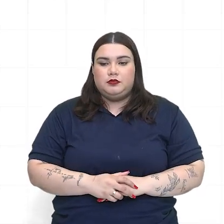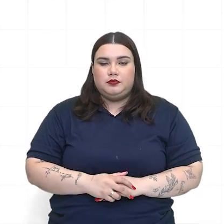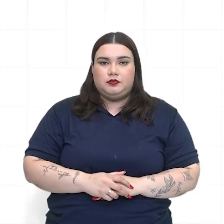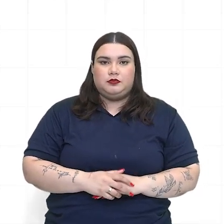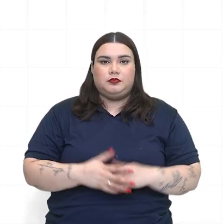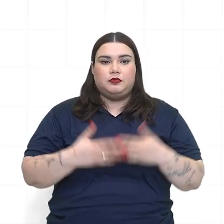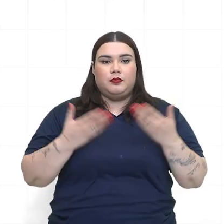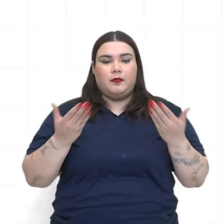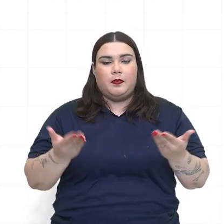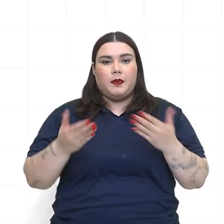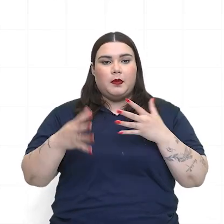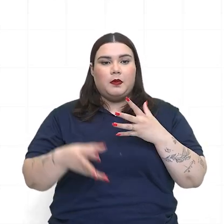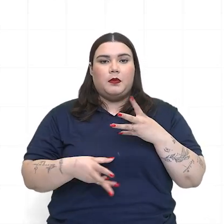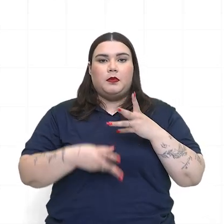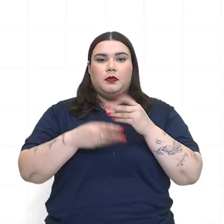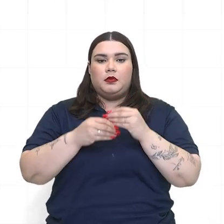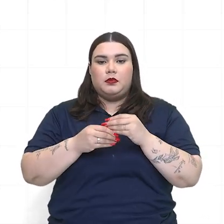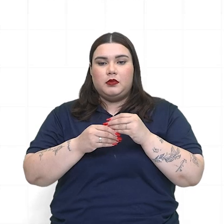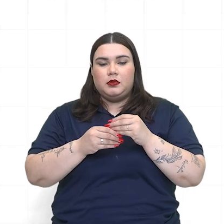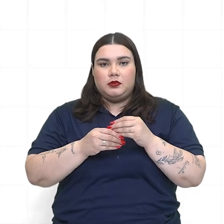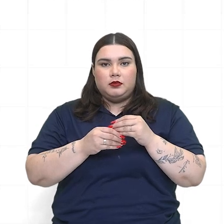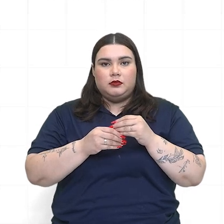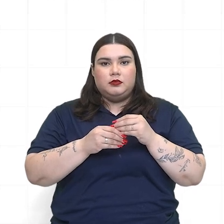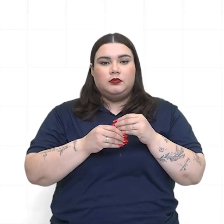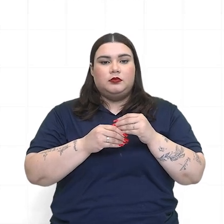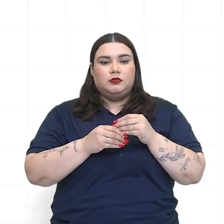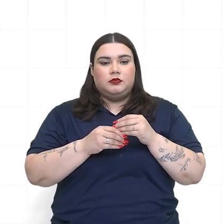aqui eu quero complementar